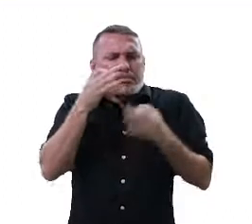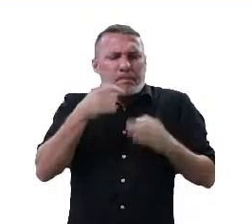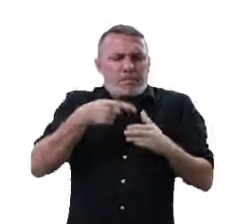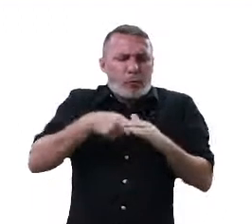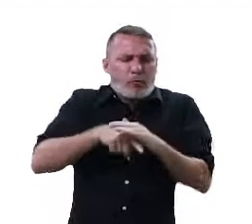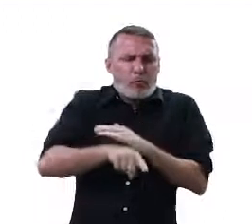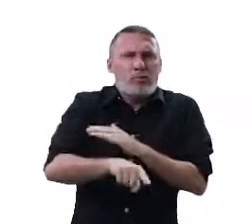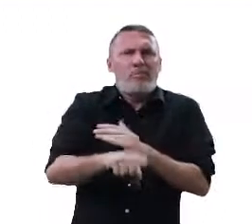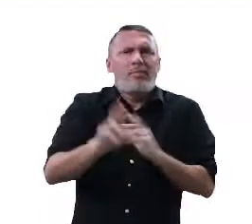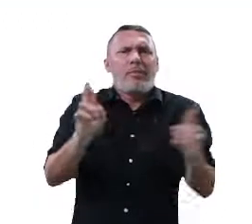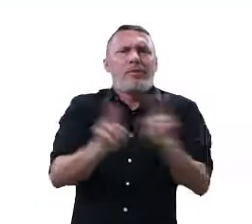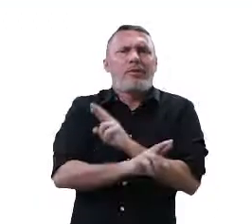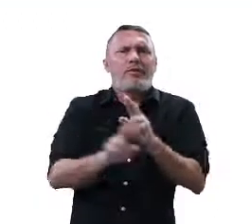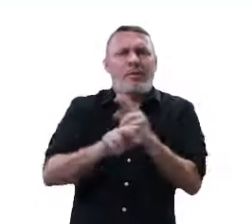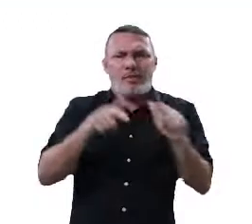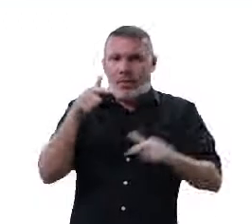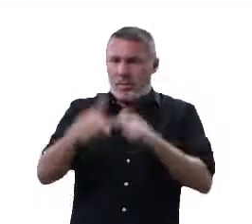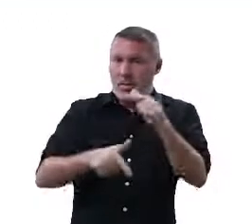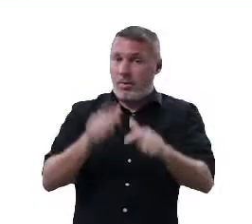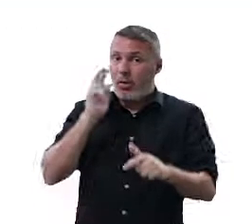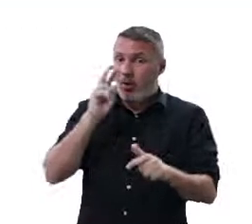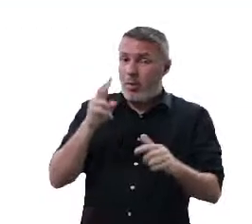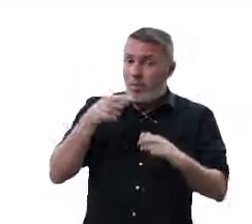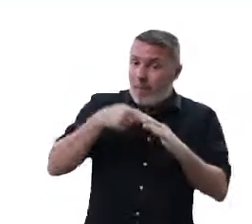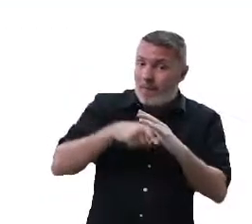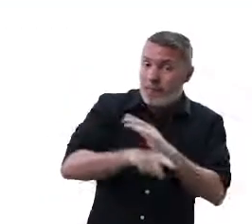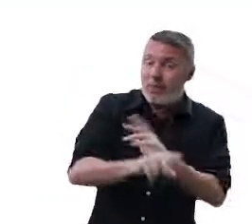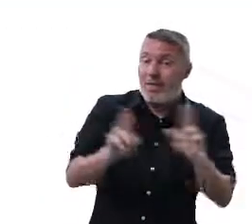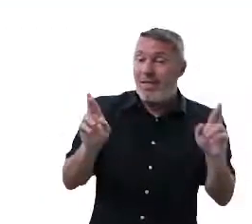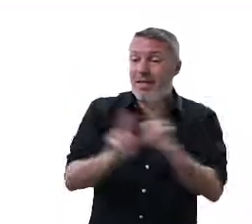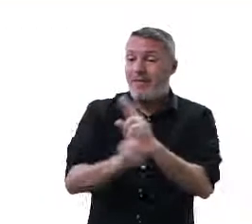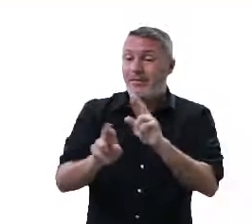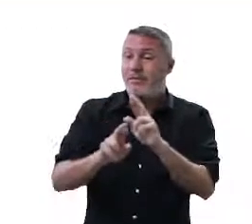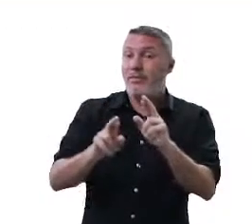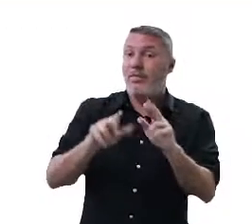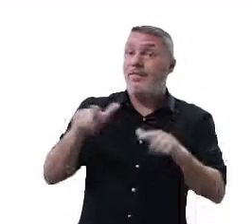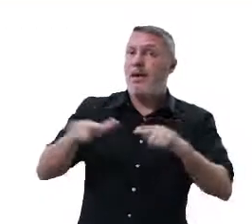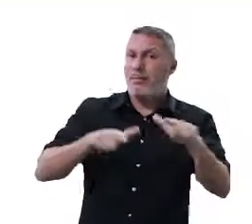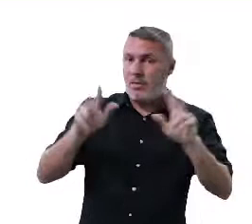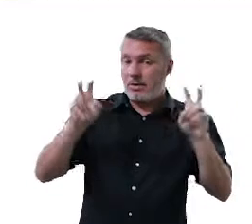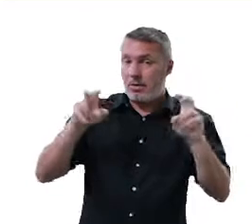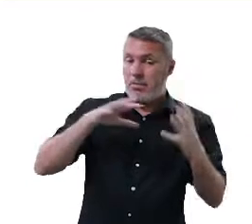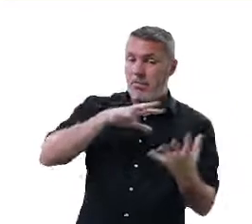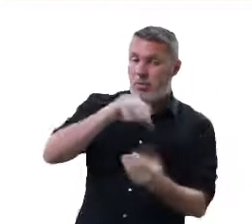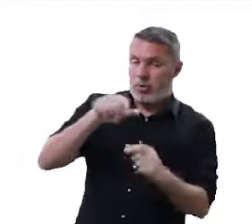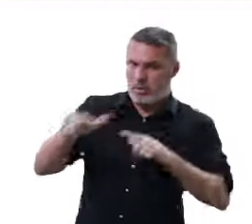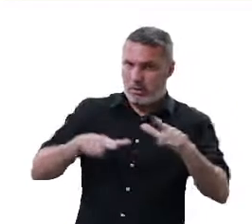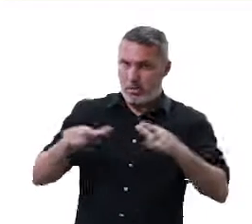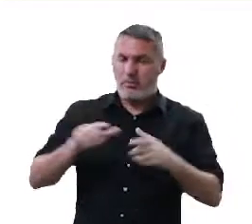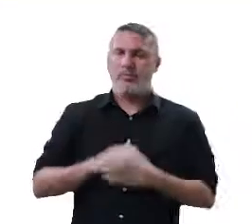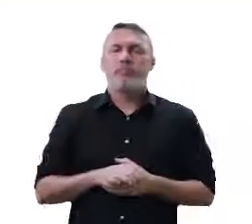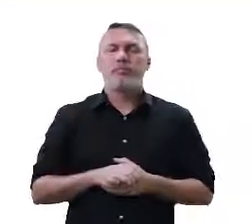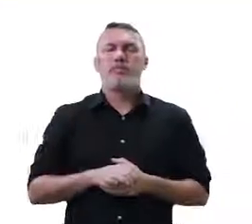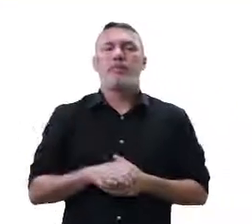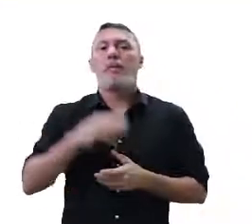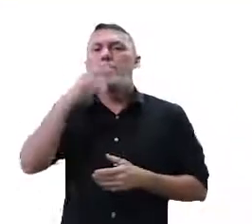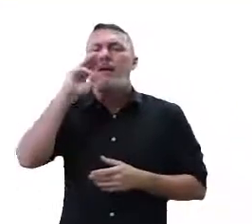no chamado mundo do trabalho. Então, olha só, prestem atenção nisso. A situação apontada por